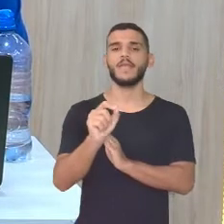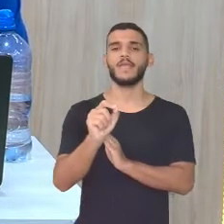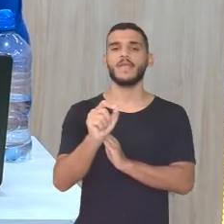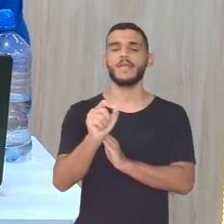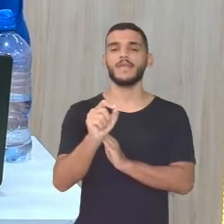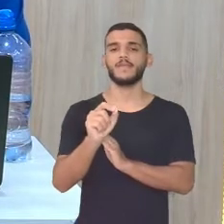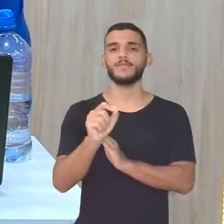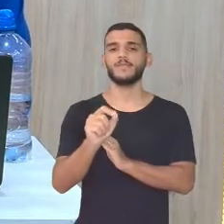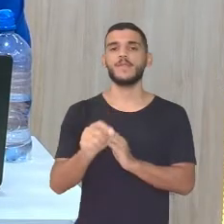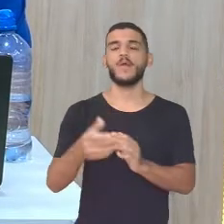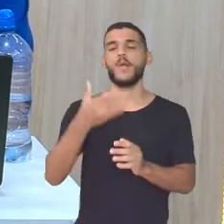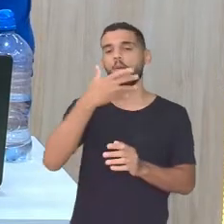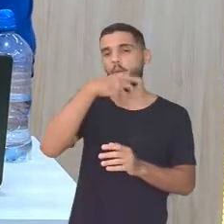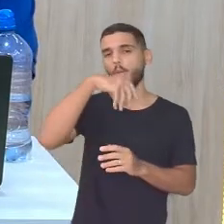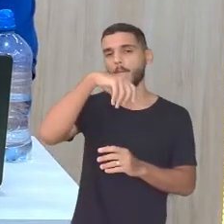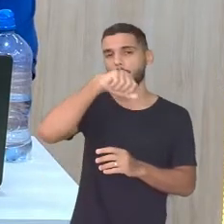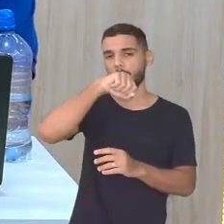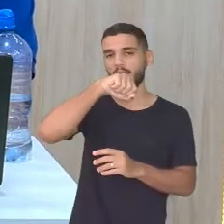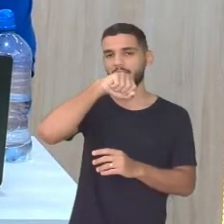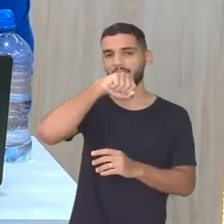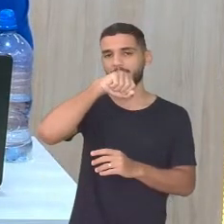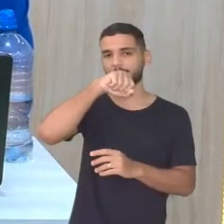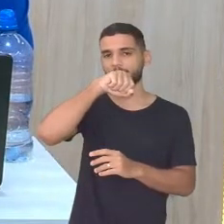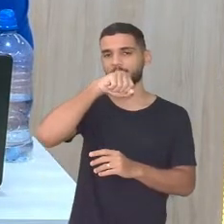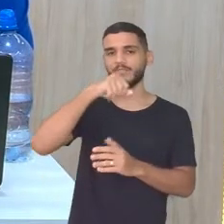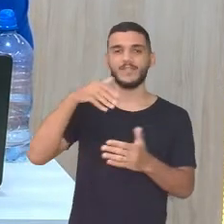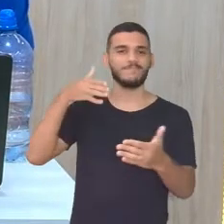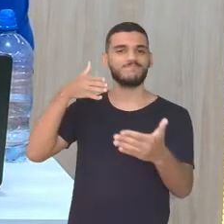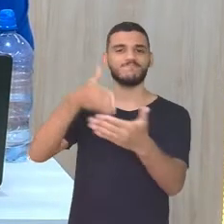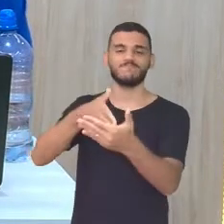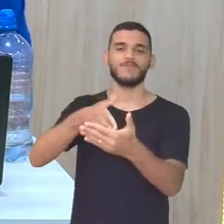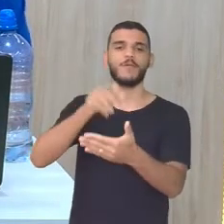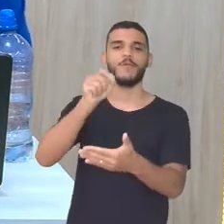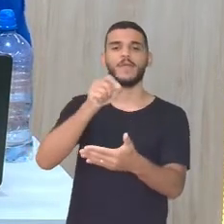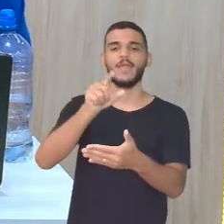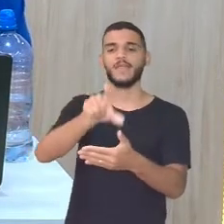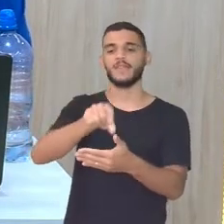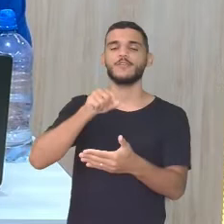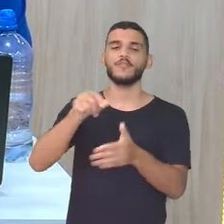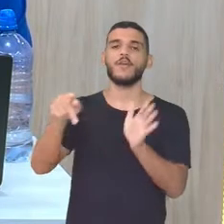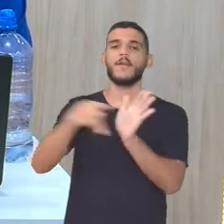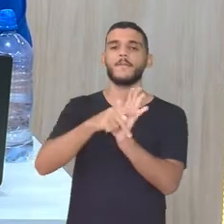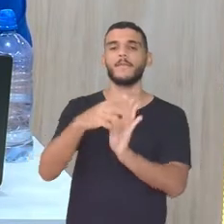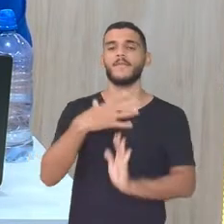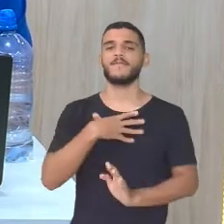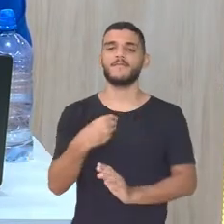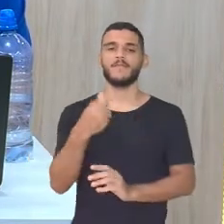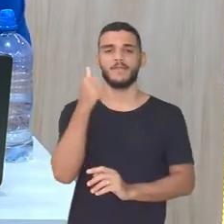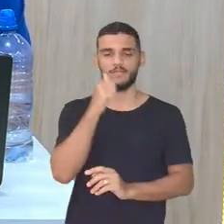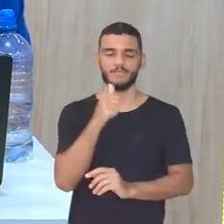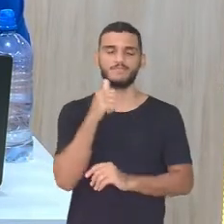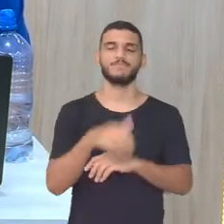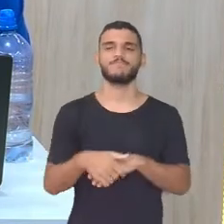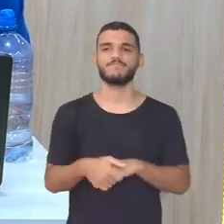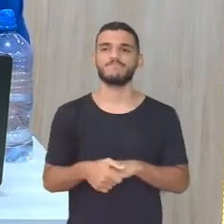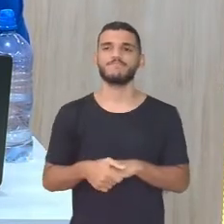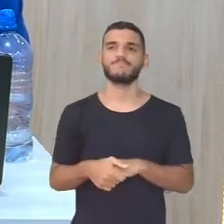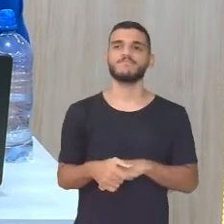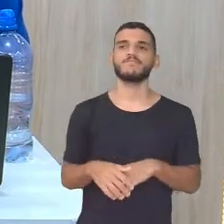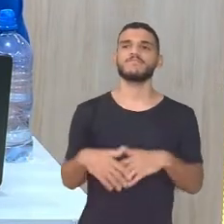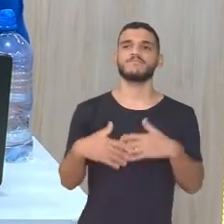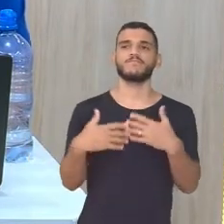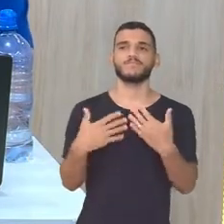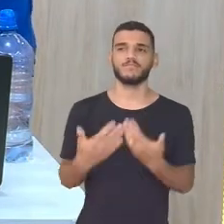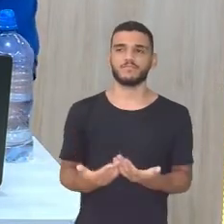Ele retira a agência dela, a escolha dela de viver isso ou não. Isso é complicado. Isso é complicado. Isso é complicado. Vamos continuar